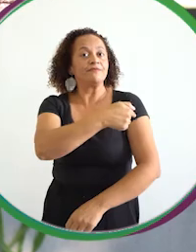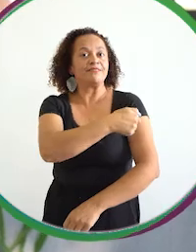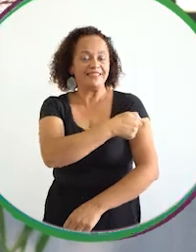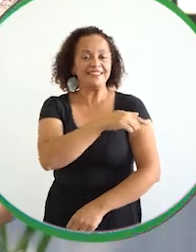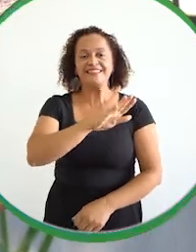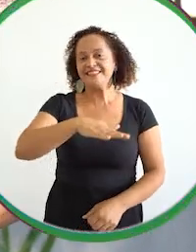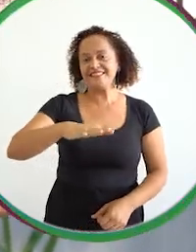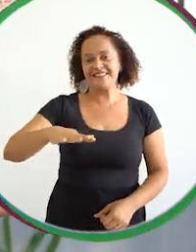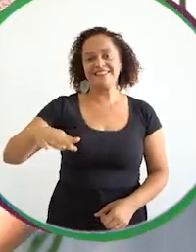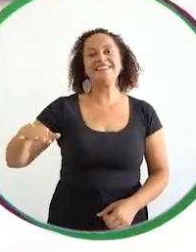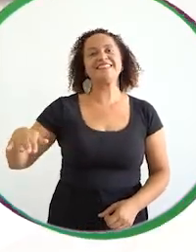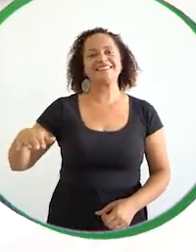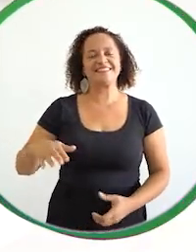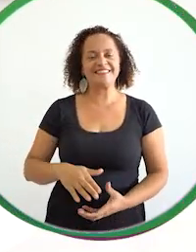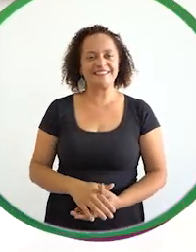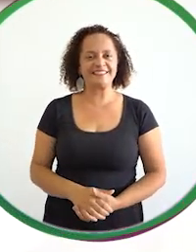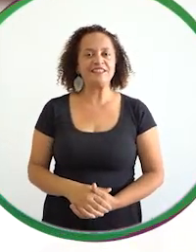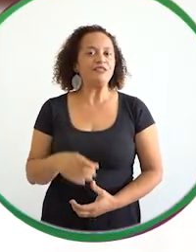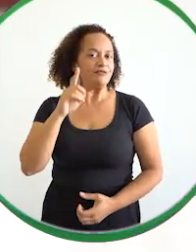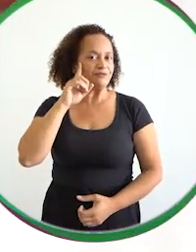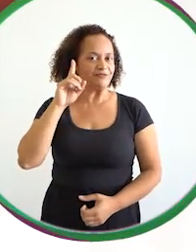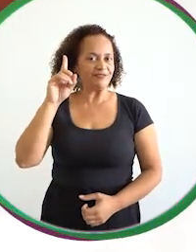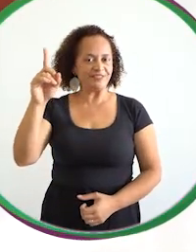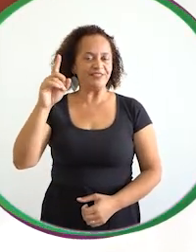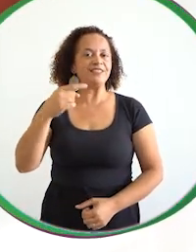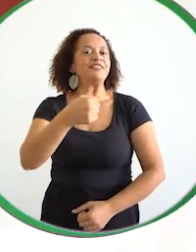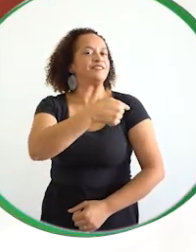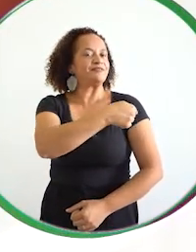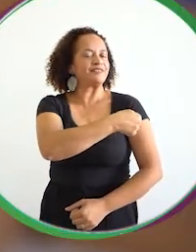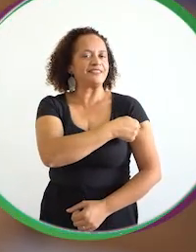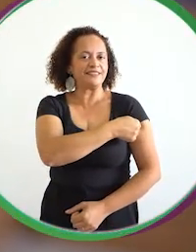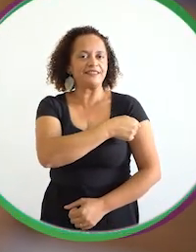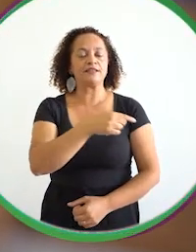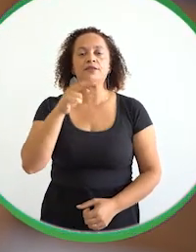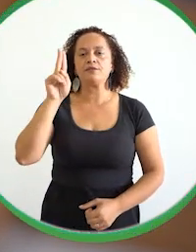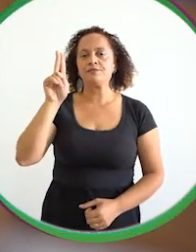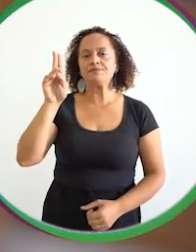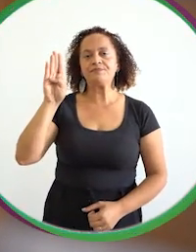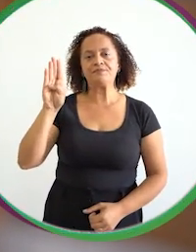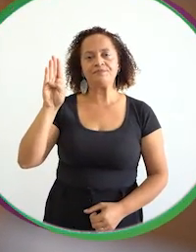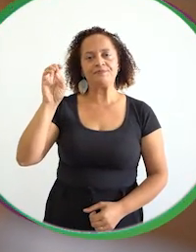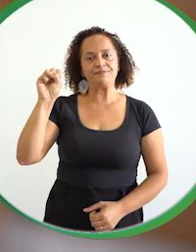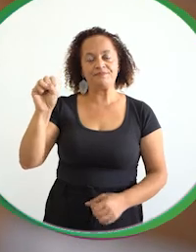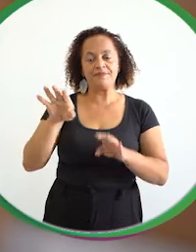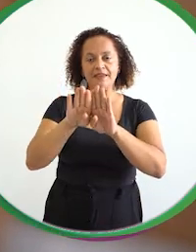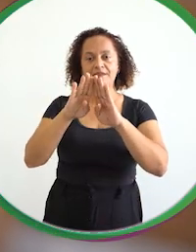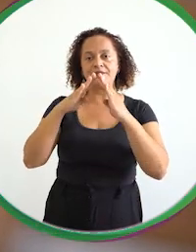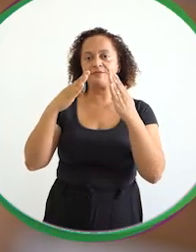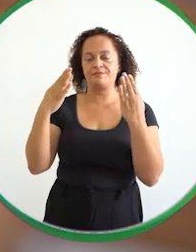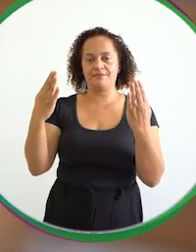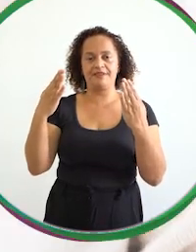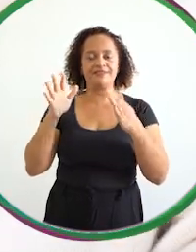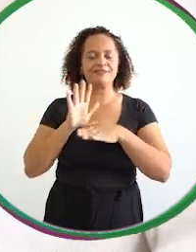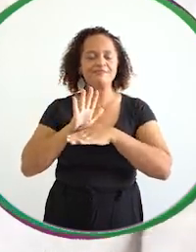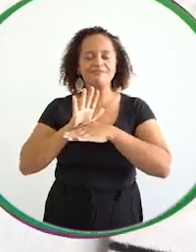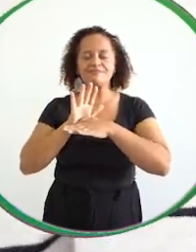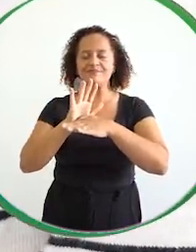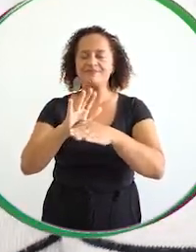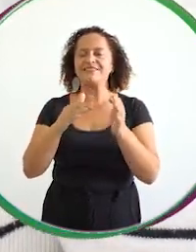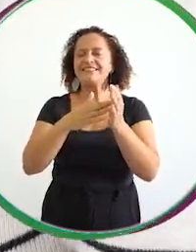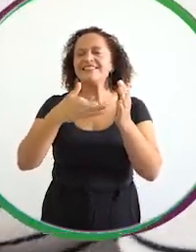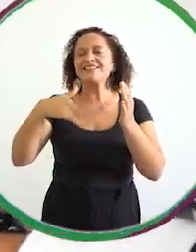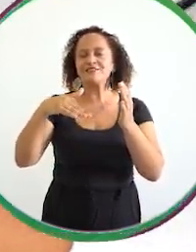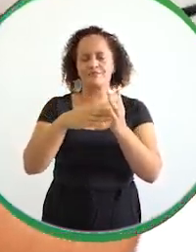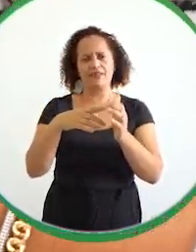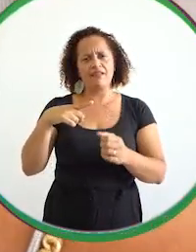estão sendo vacinadas. No dia D de vacinação, as UBSs estavam abertas para uma campanha cheia de vida. Teve criança